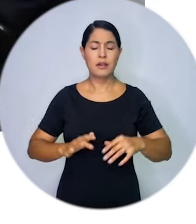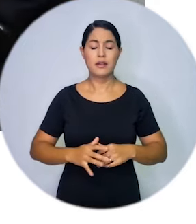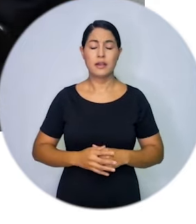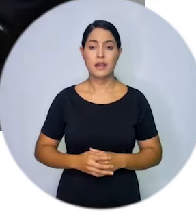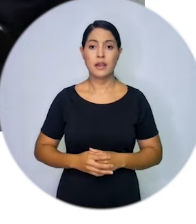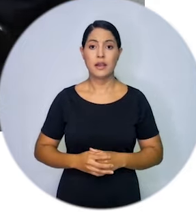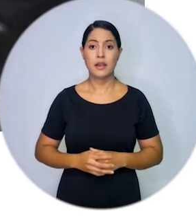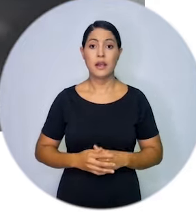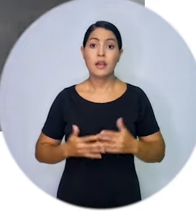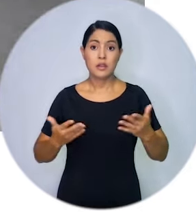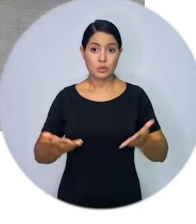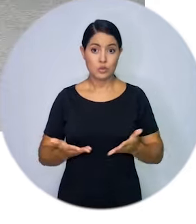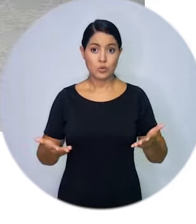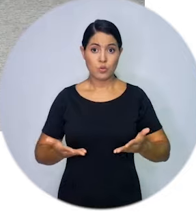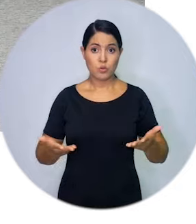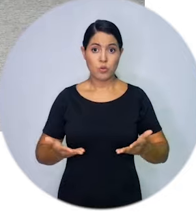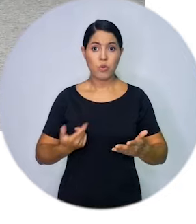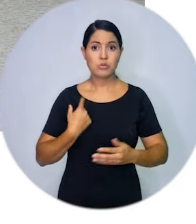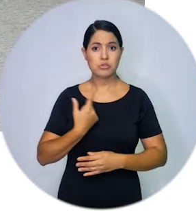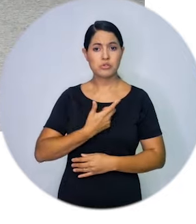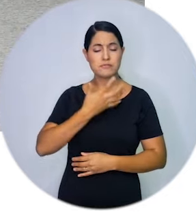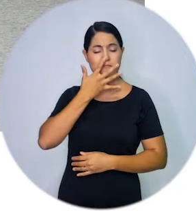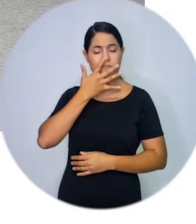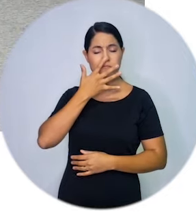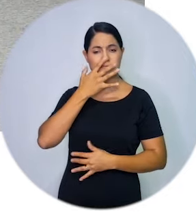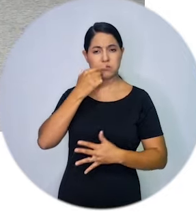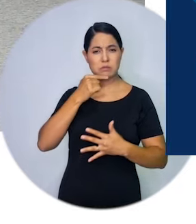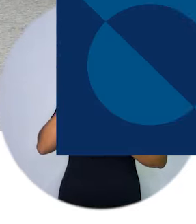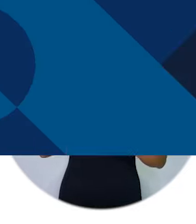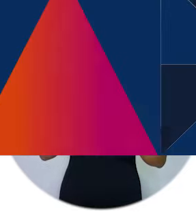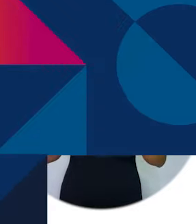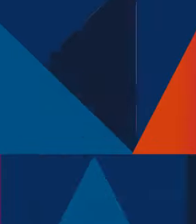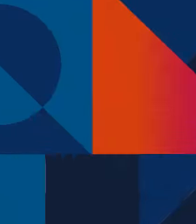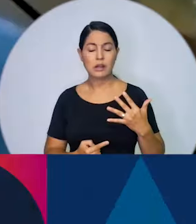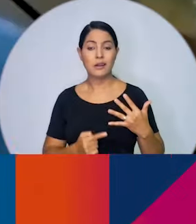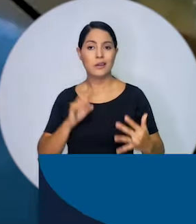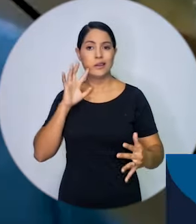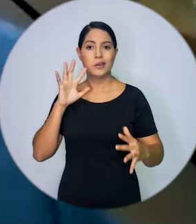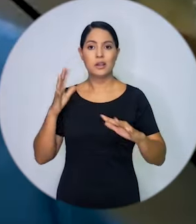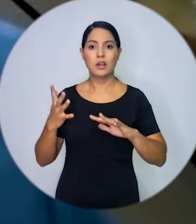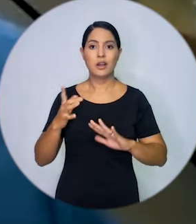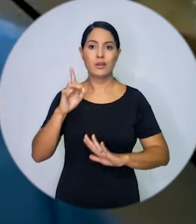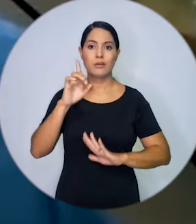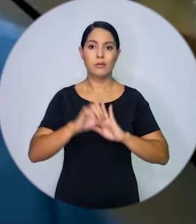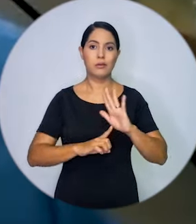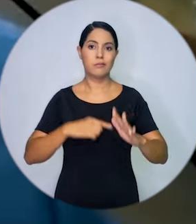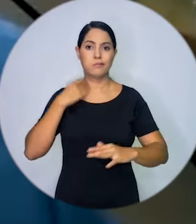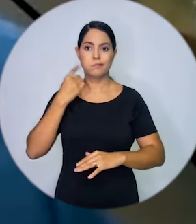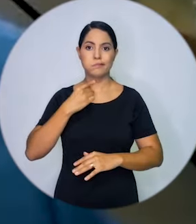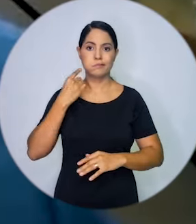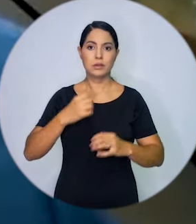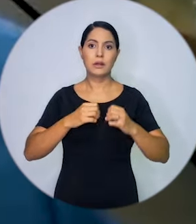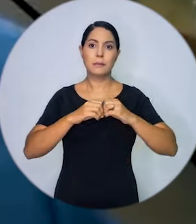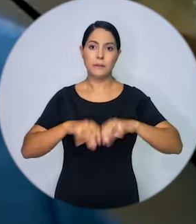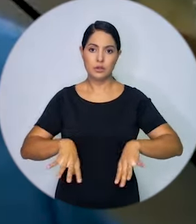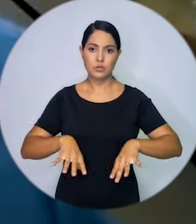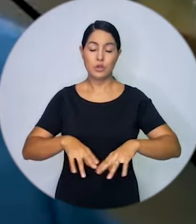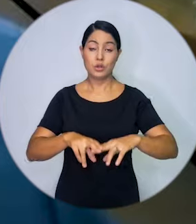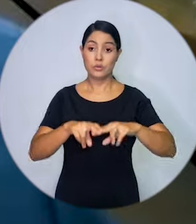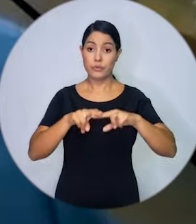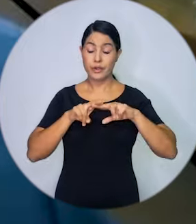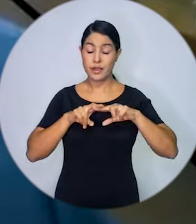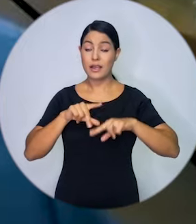temos visto hoje em várias frentes de violação aos direitos dos advogados é